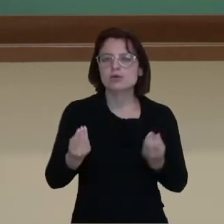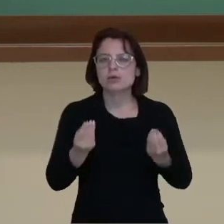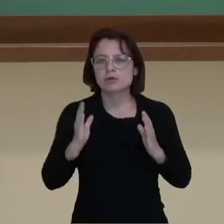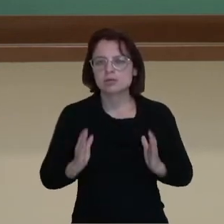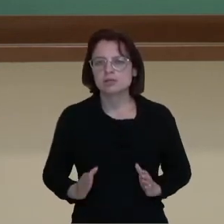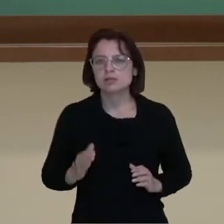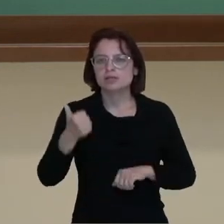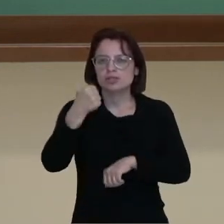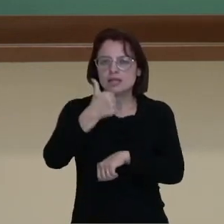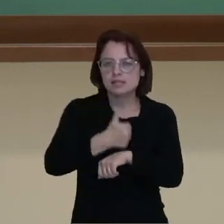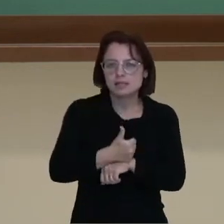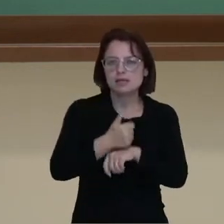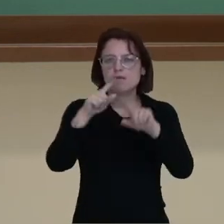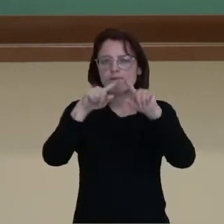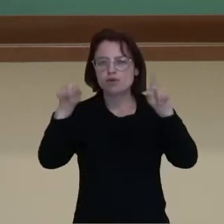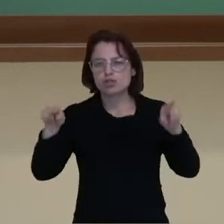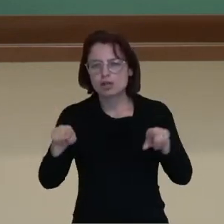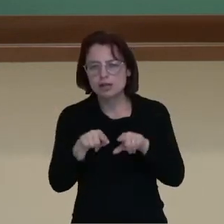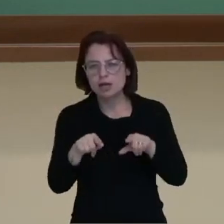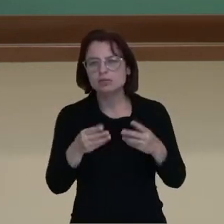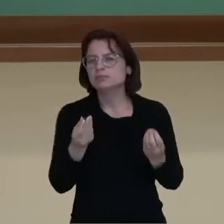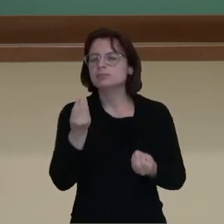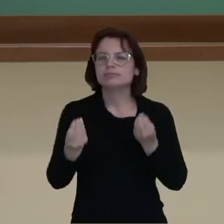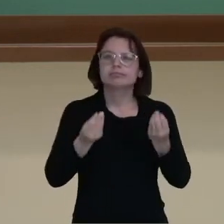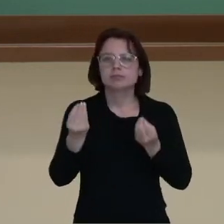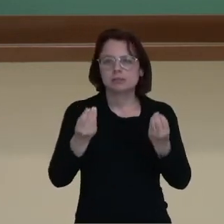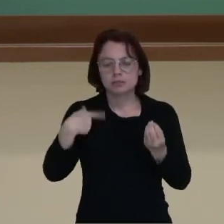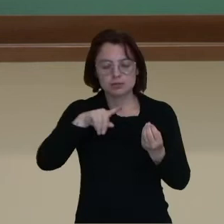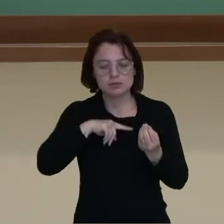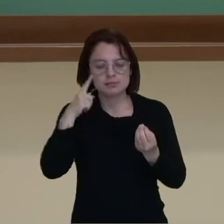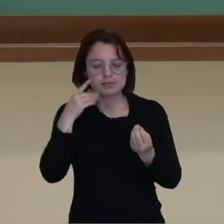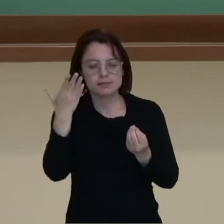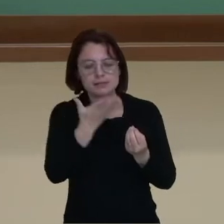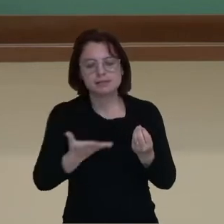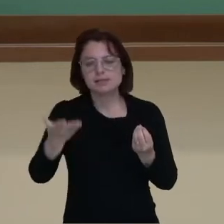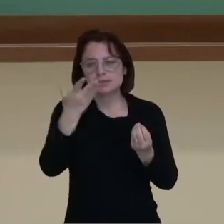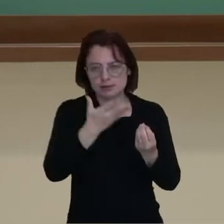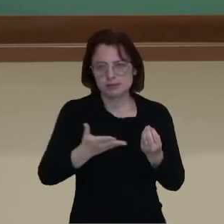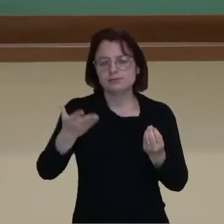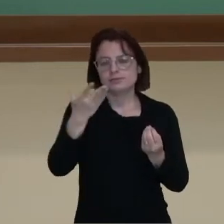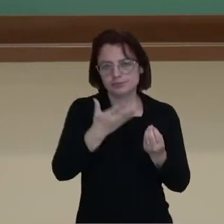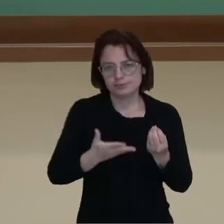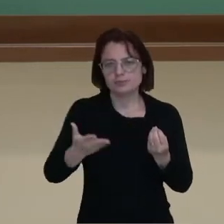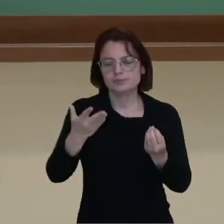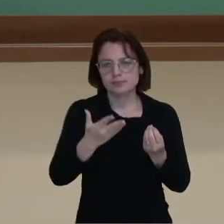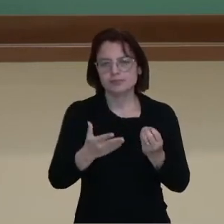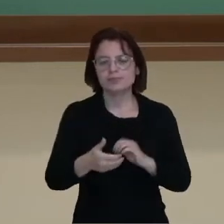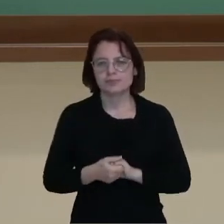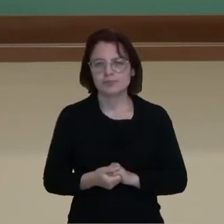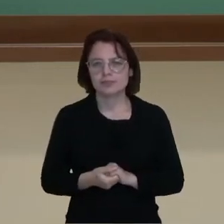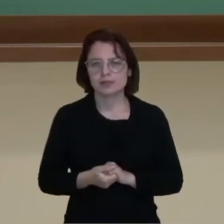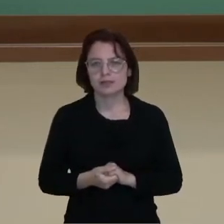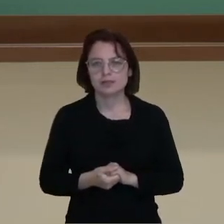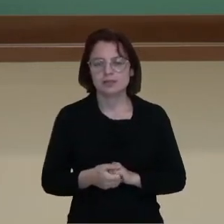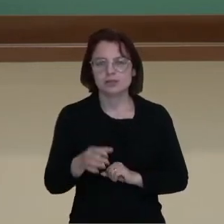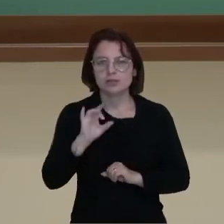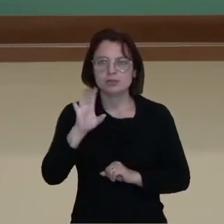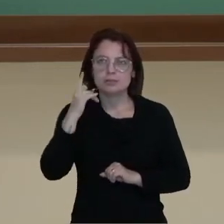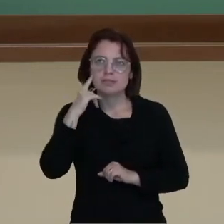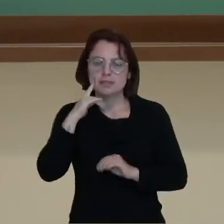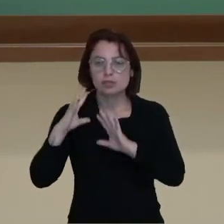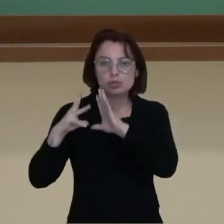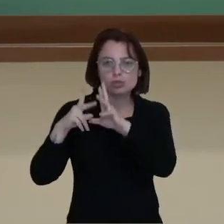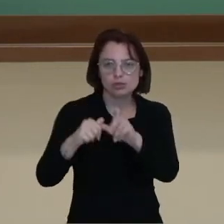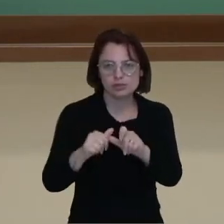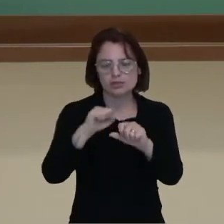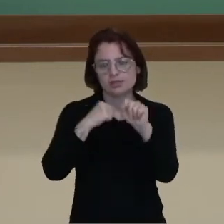a direção, os funcionários, né? A gente pode pensar nesse caso também, que é um pouco menor, né, do que pensar também em toda